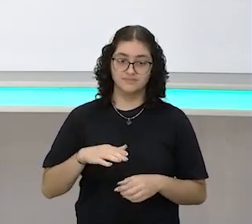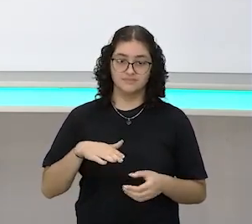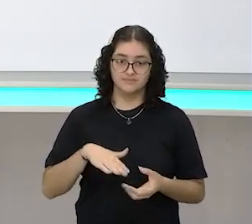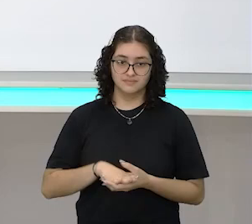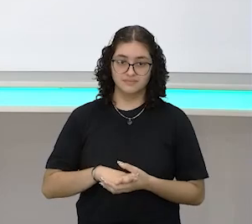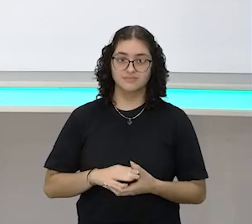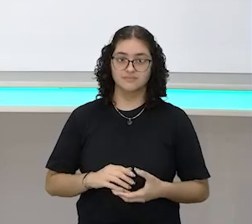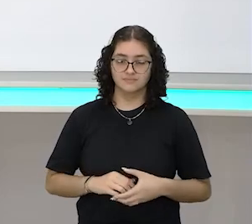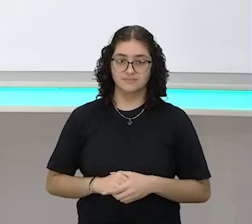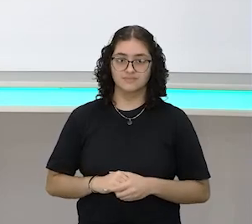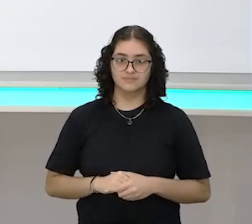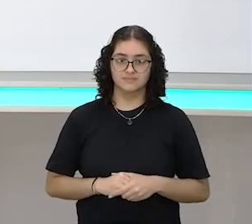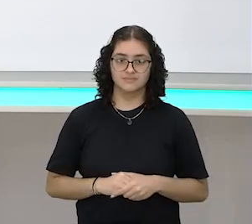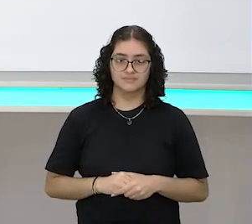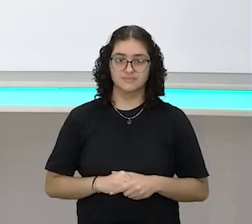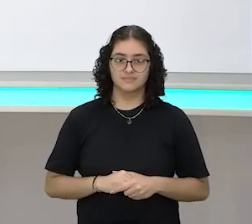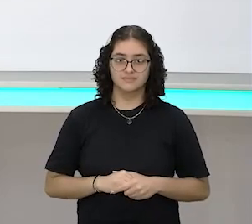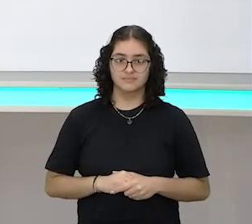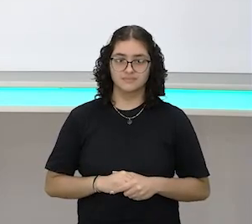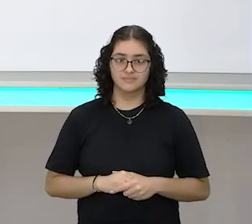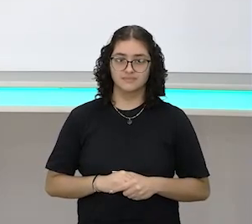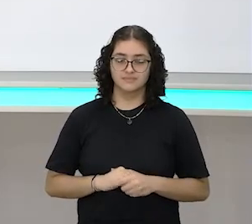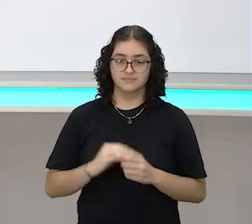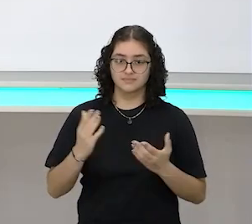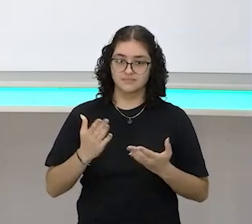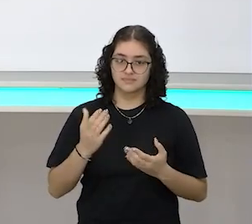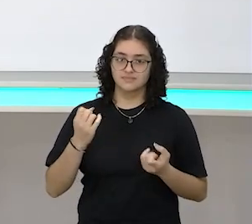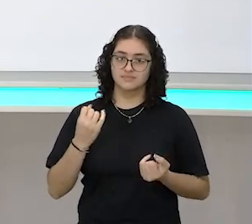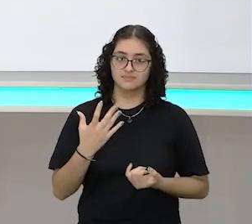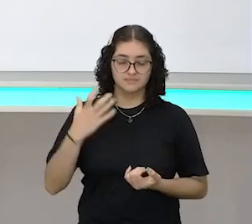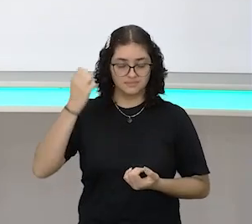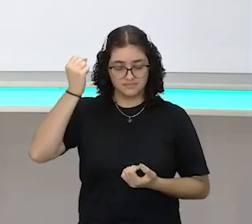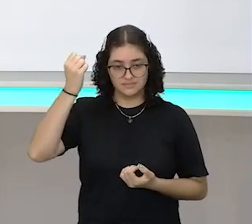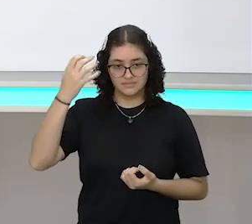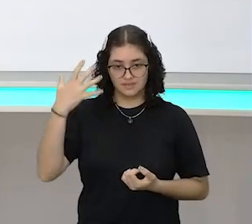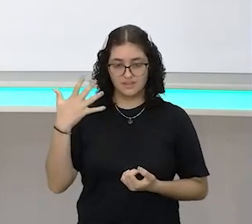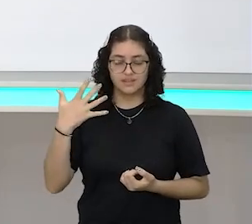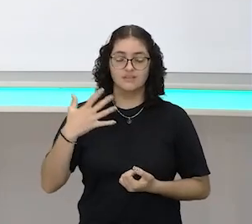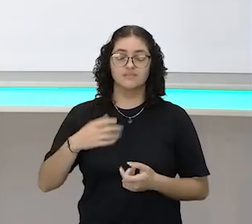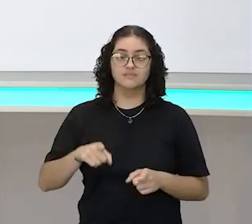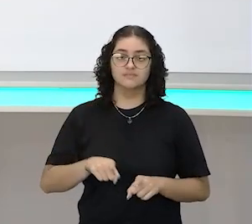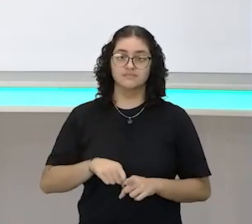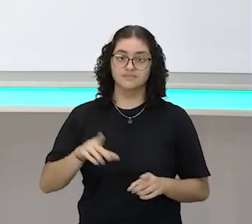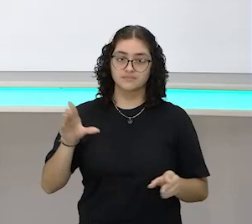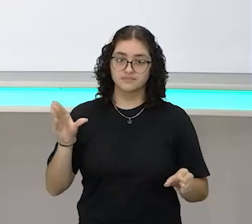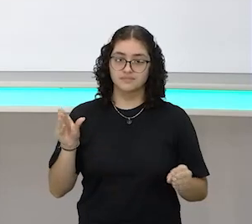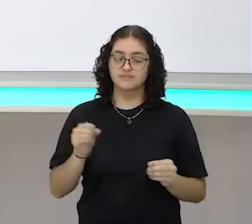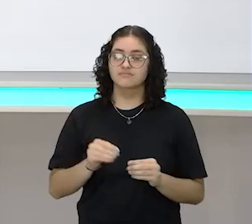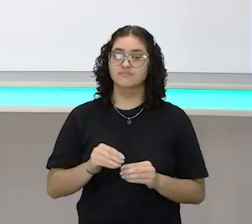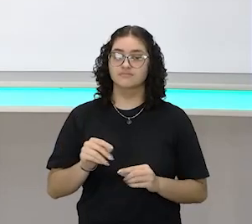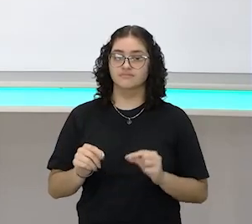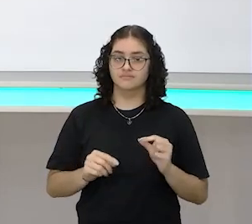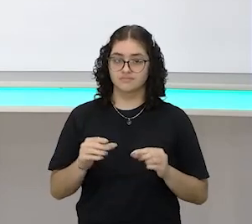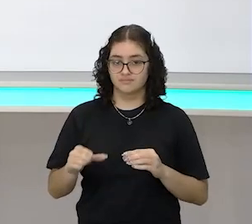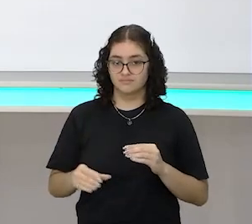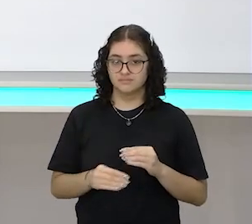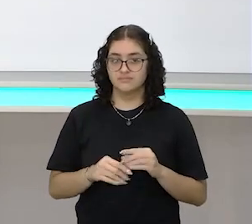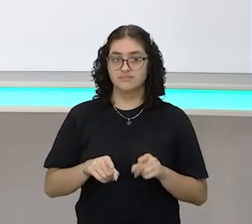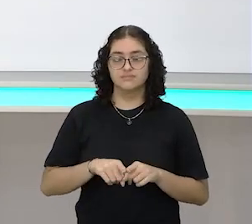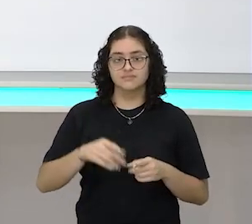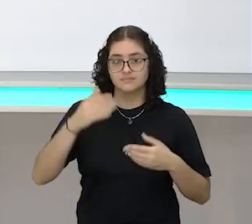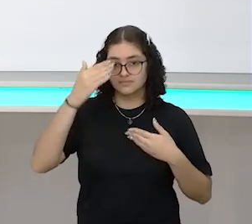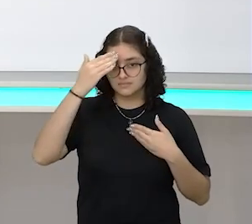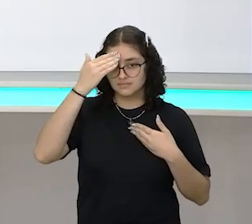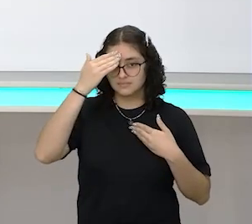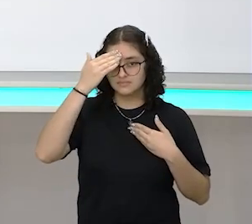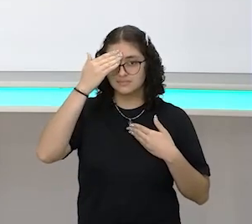tal. E já que tô falando de audiodescrição, já vou emendar aqui, né? E agradecer